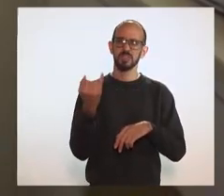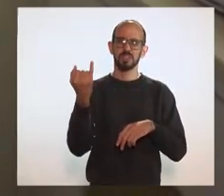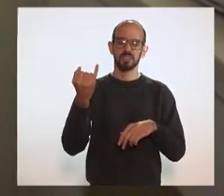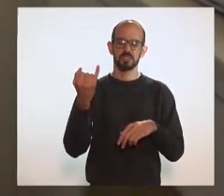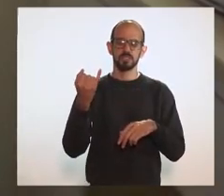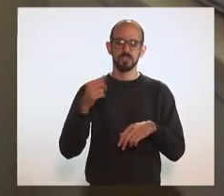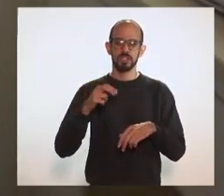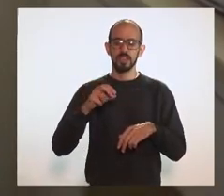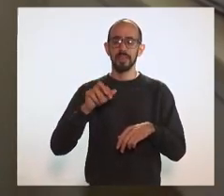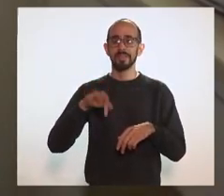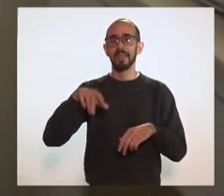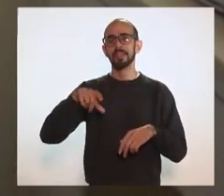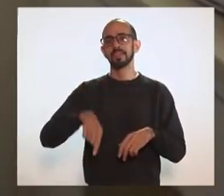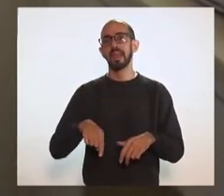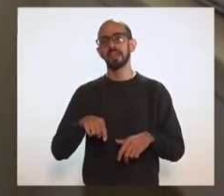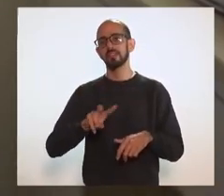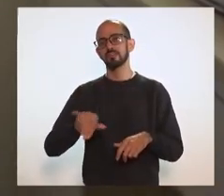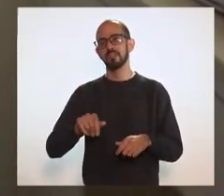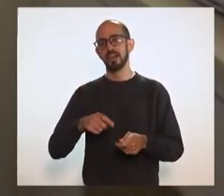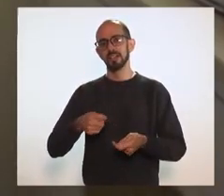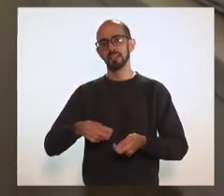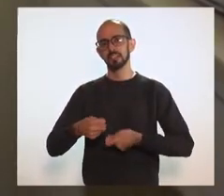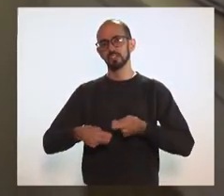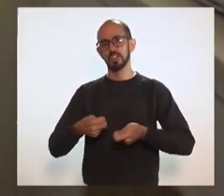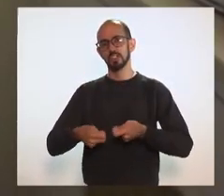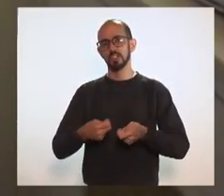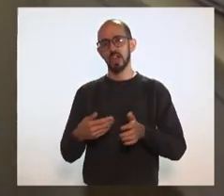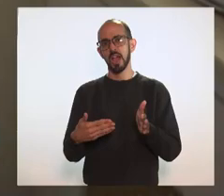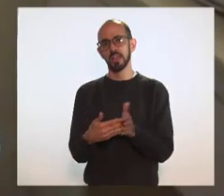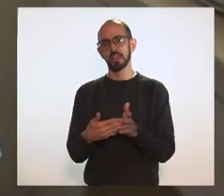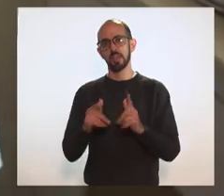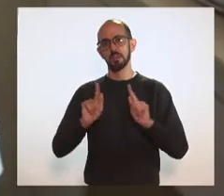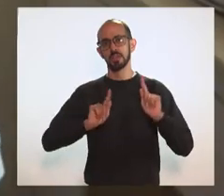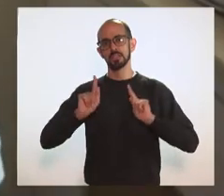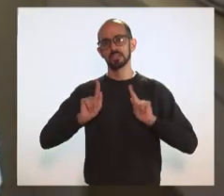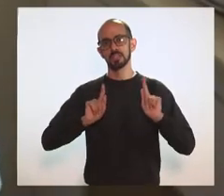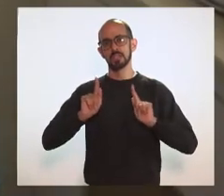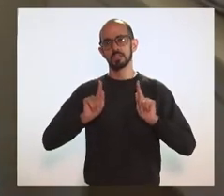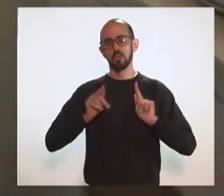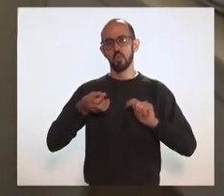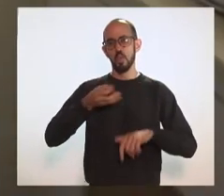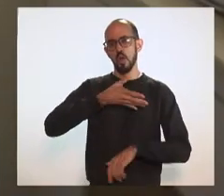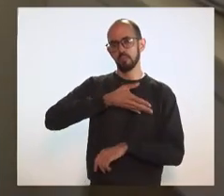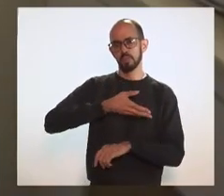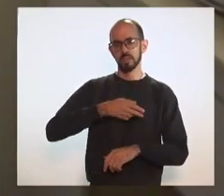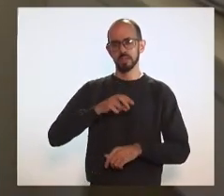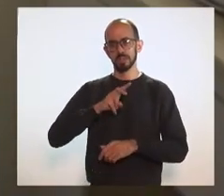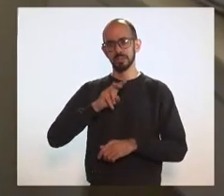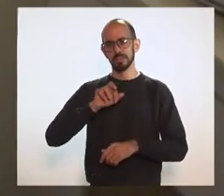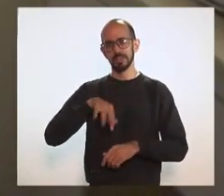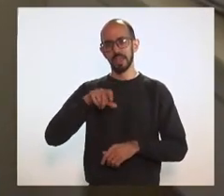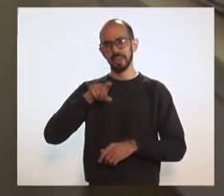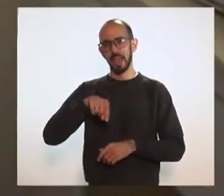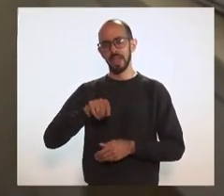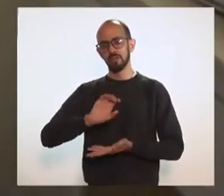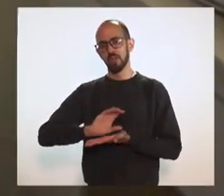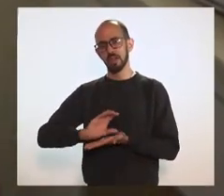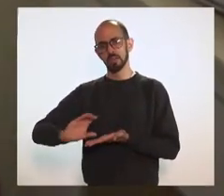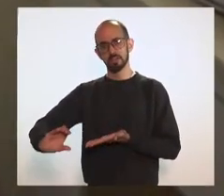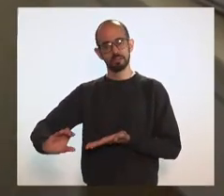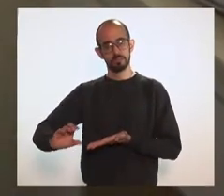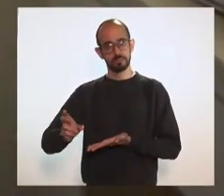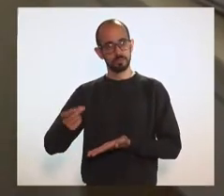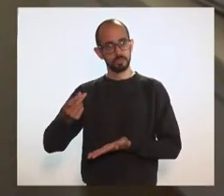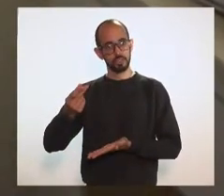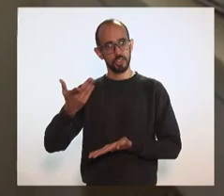gerir até ser uma nova licitação? Quem é que vai injetar dinheiro? É o Estado? Então, a gente